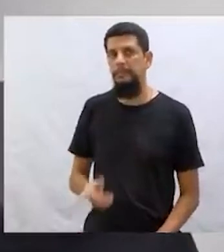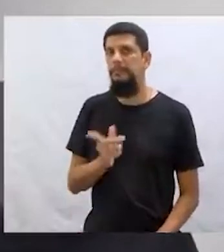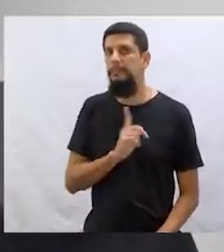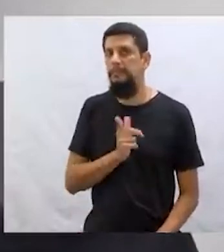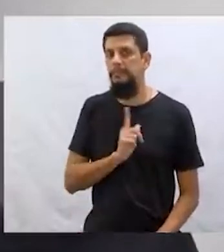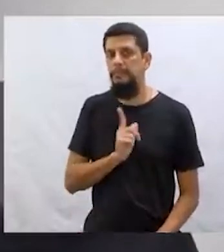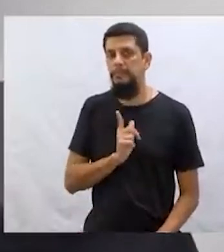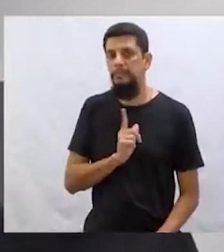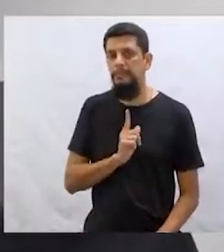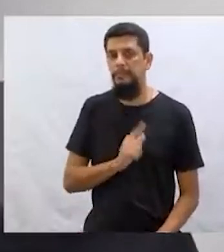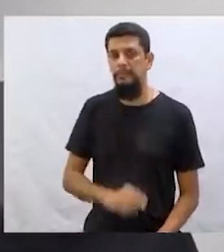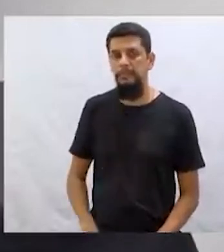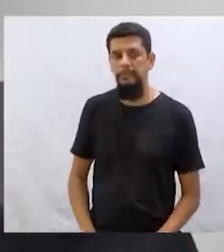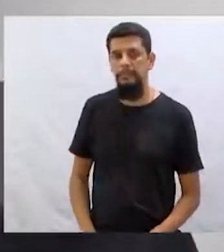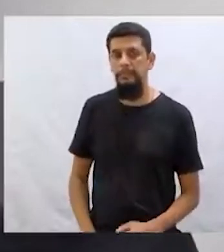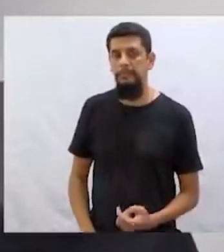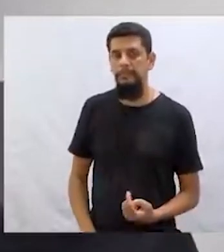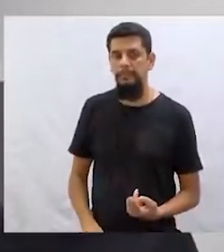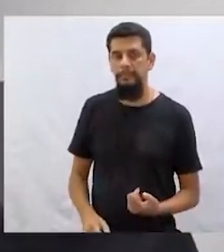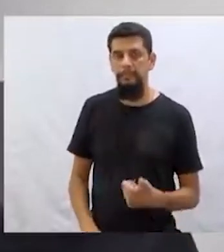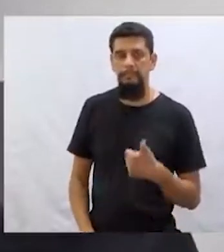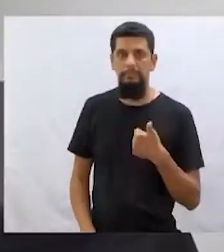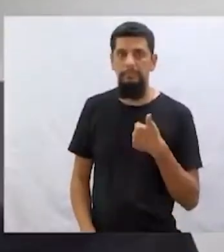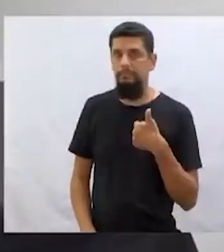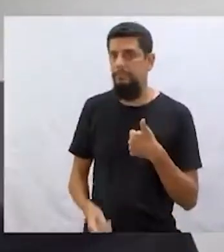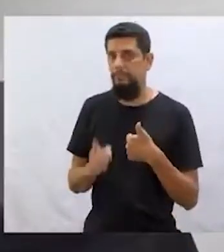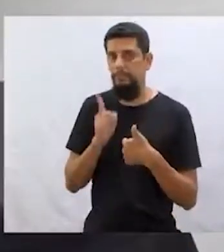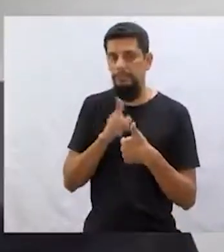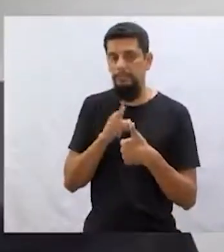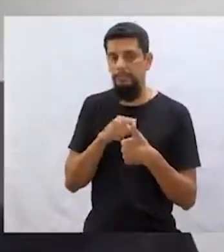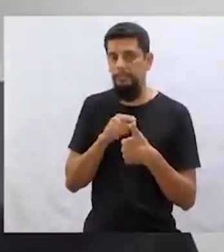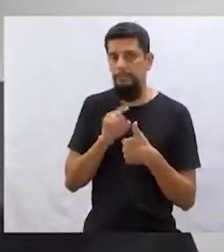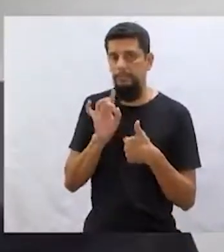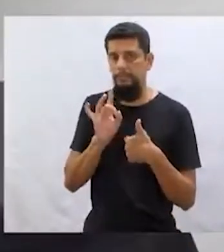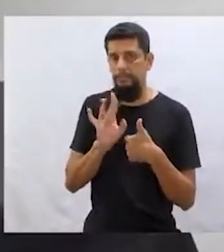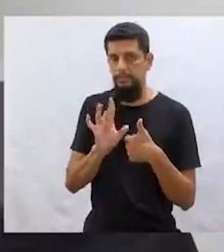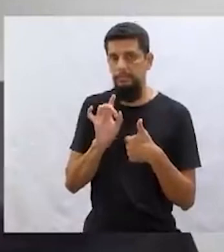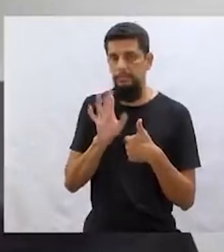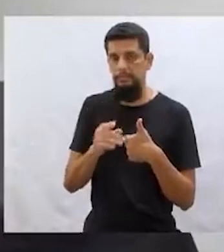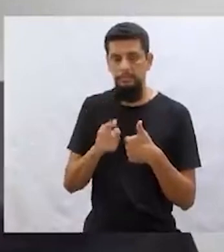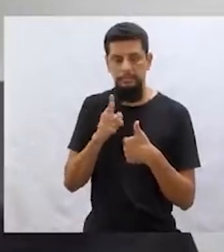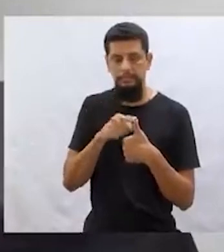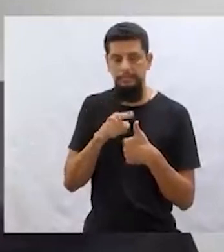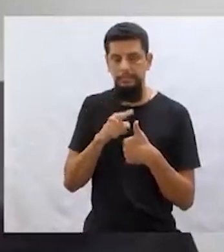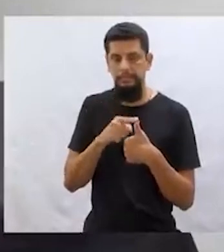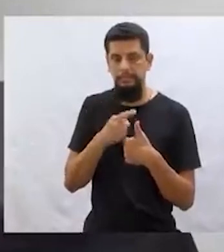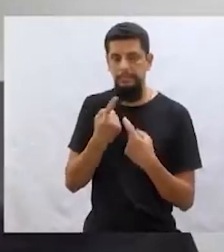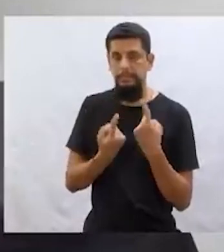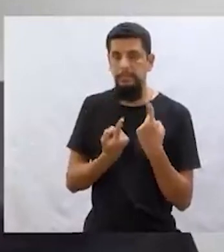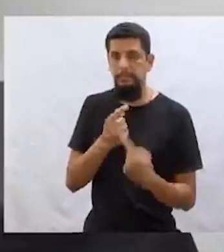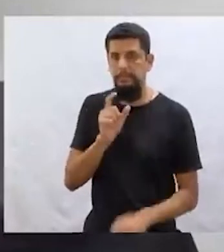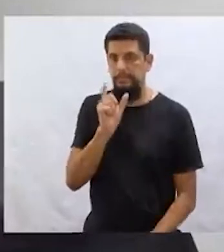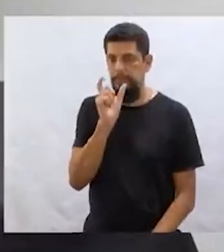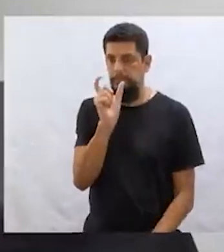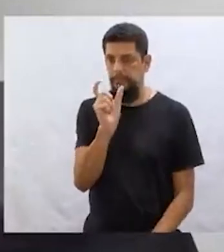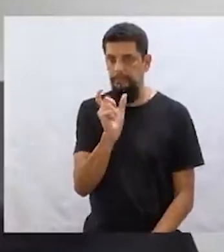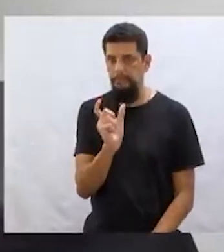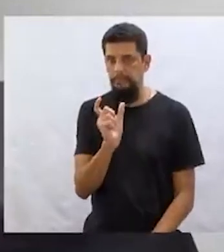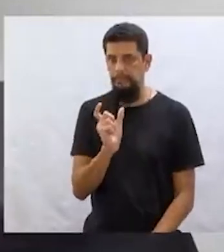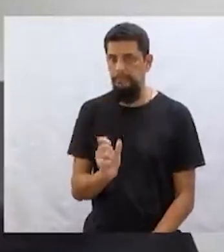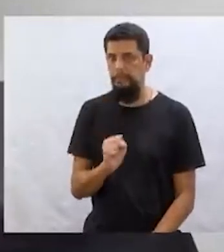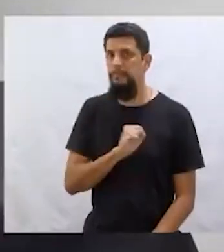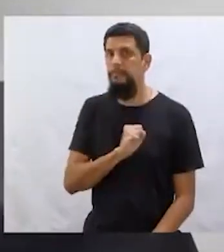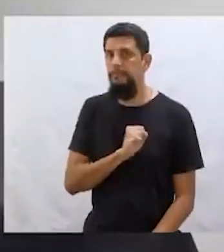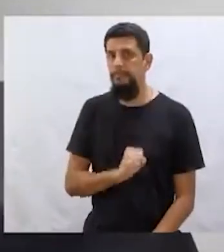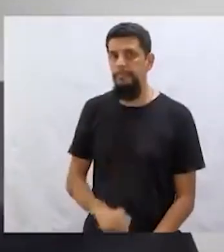aí. Levantados, eu tenho um número de um dedo. Um. E qual será desses números é o